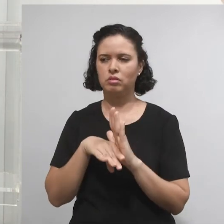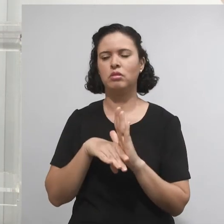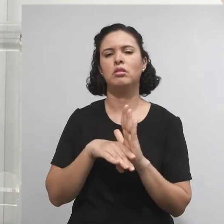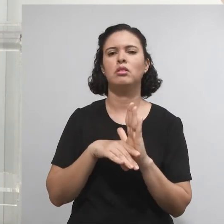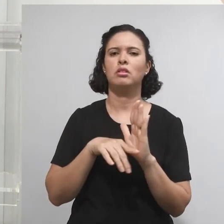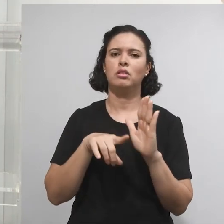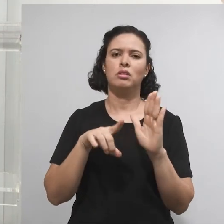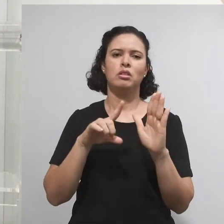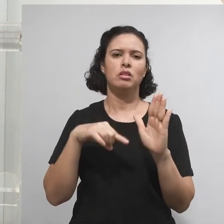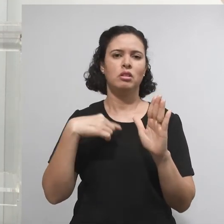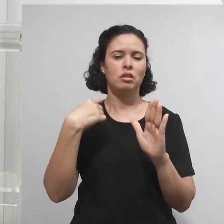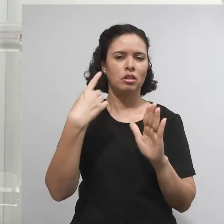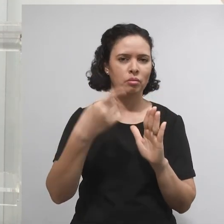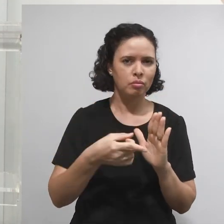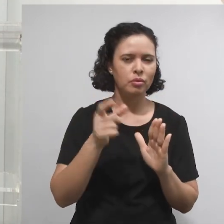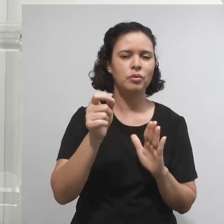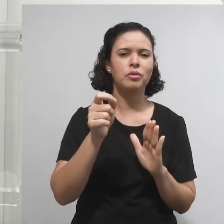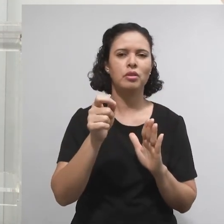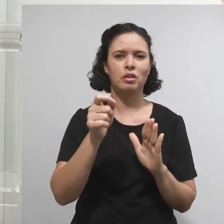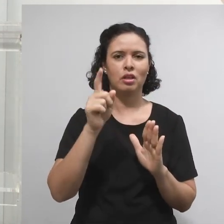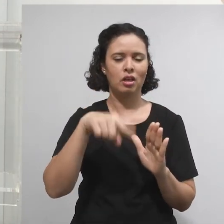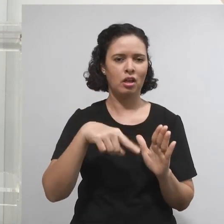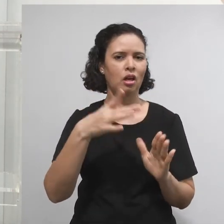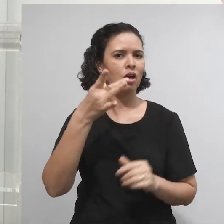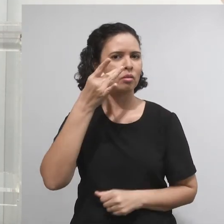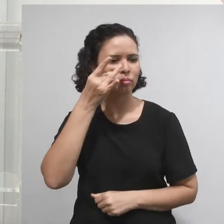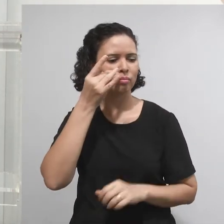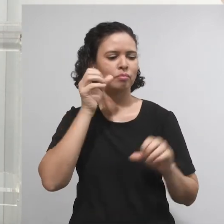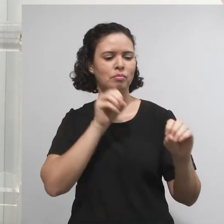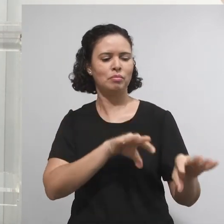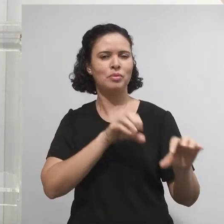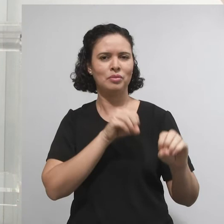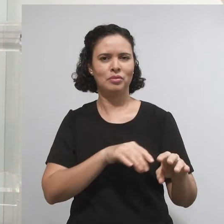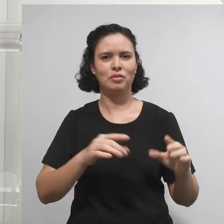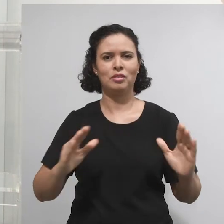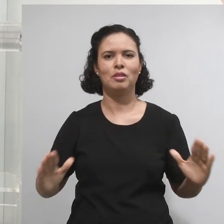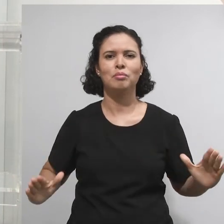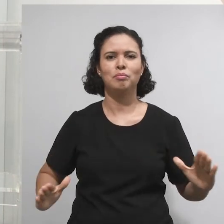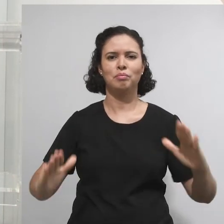você tem a aula. Então, é uma estrutura piramidal.